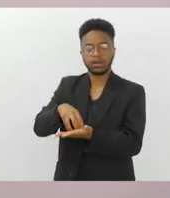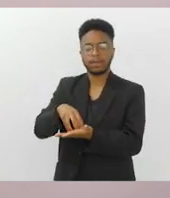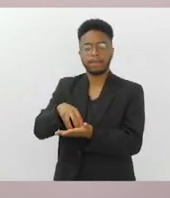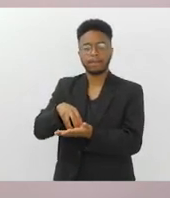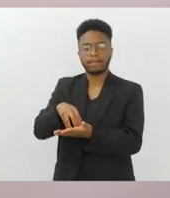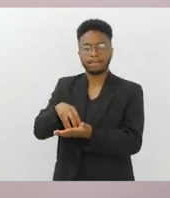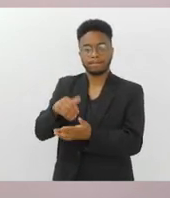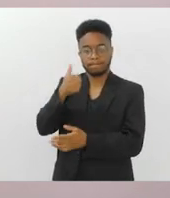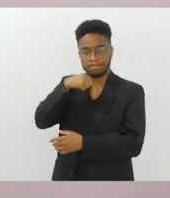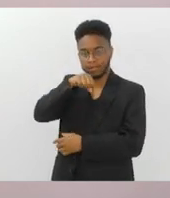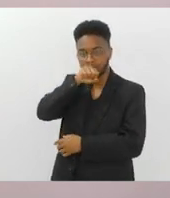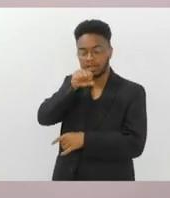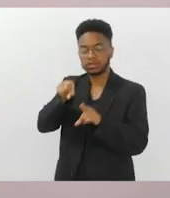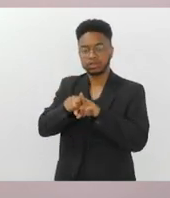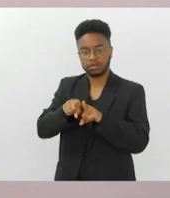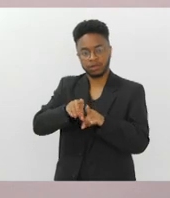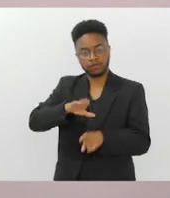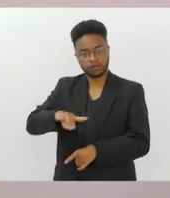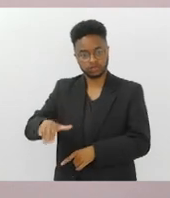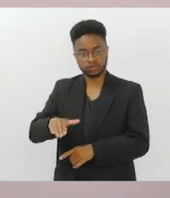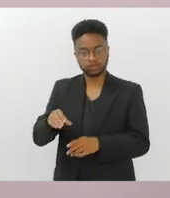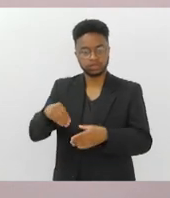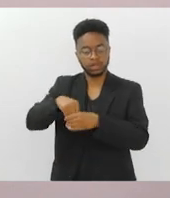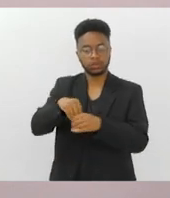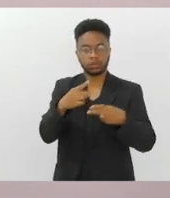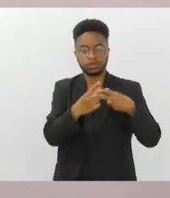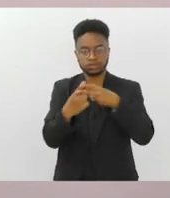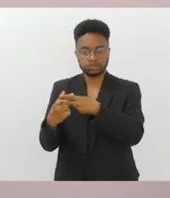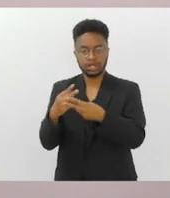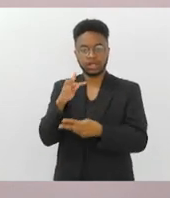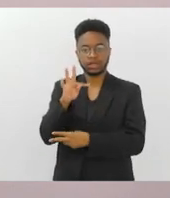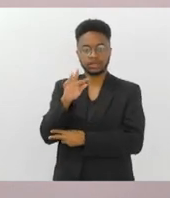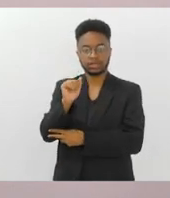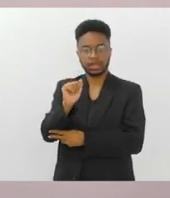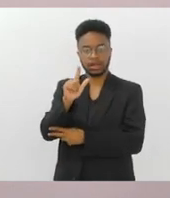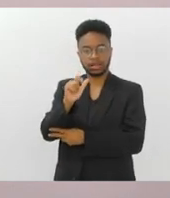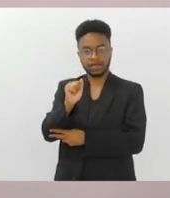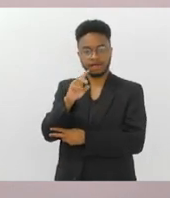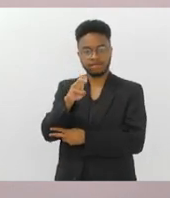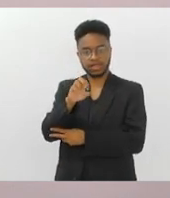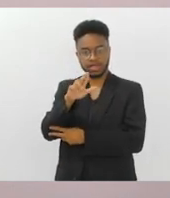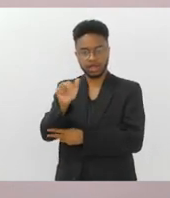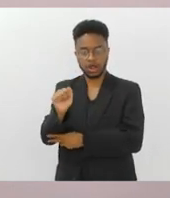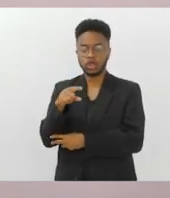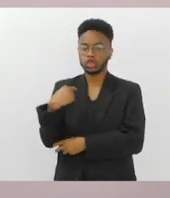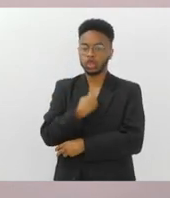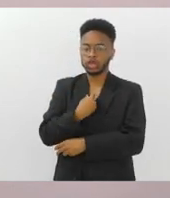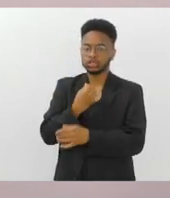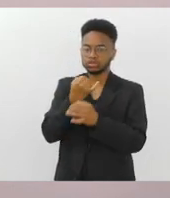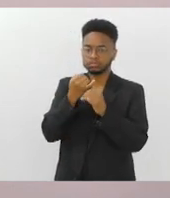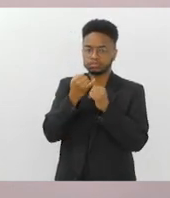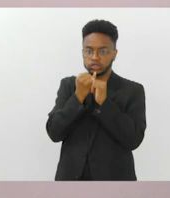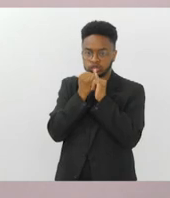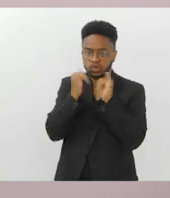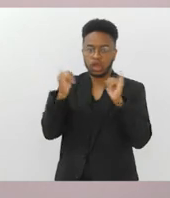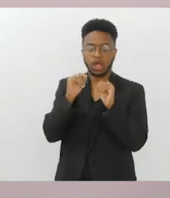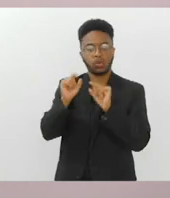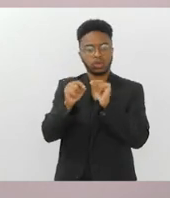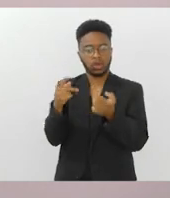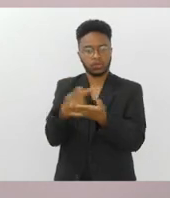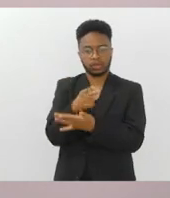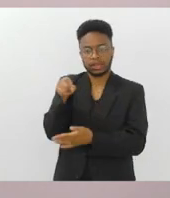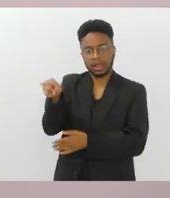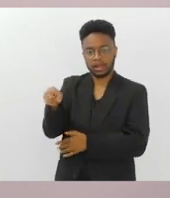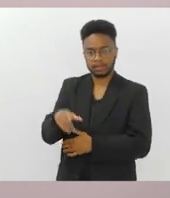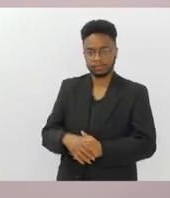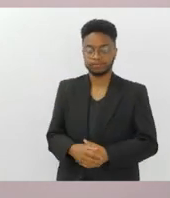do presídio Talavera Bruce, e nós ficamos assim impressionada com a situação. Então, esse também é um